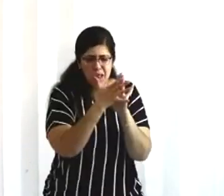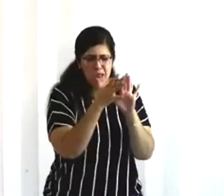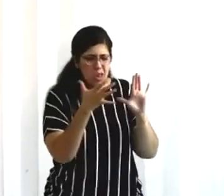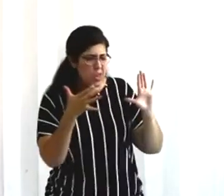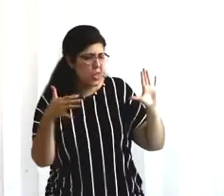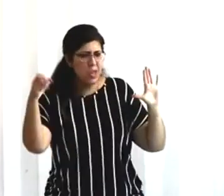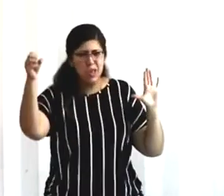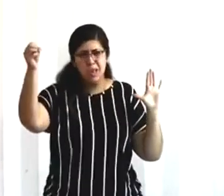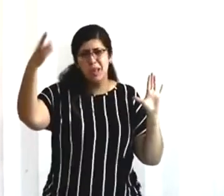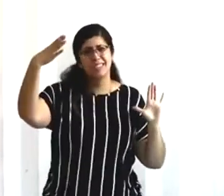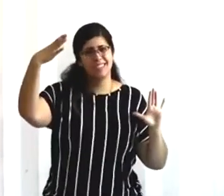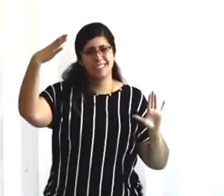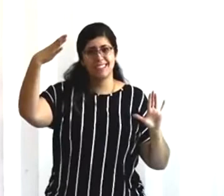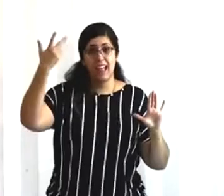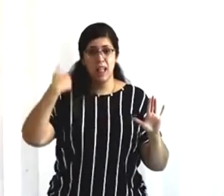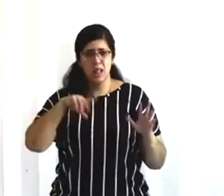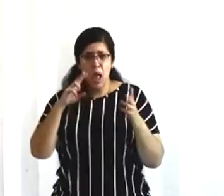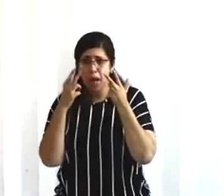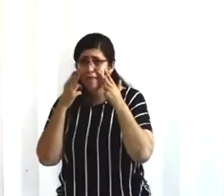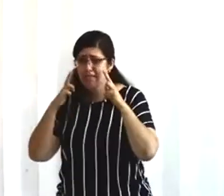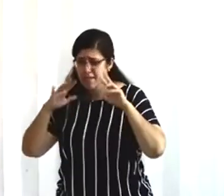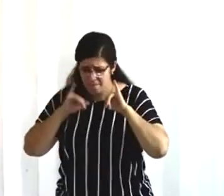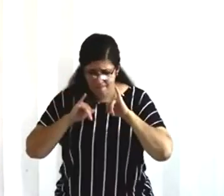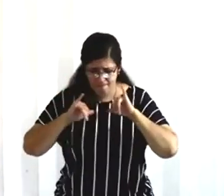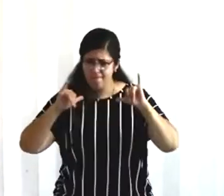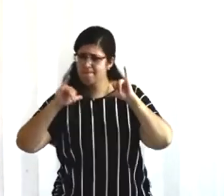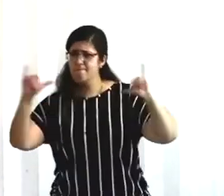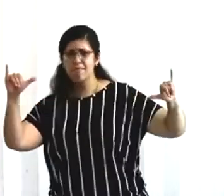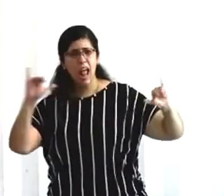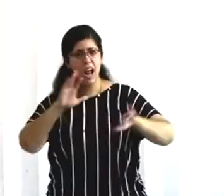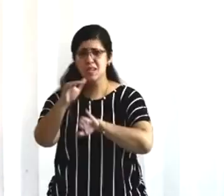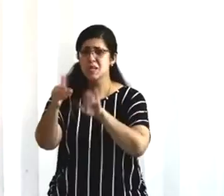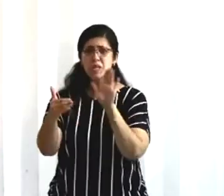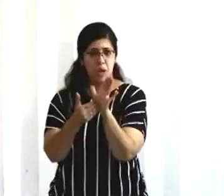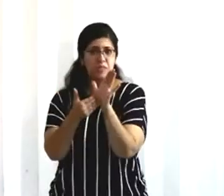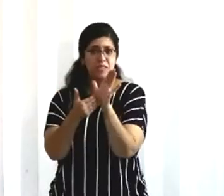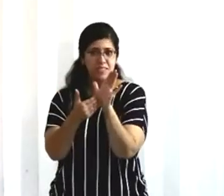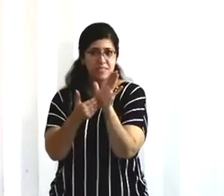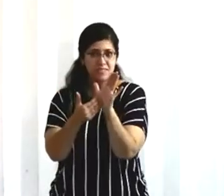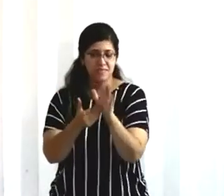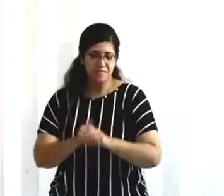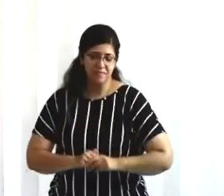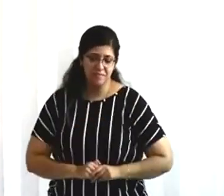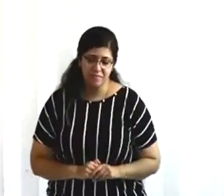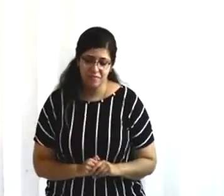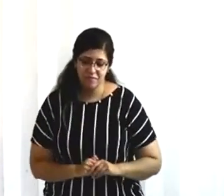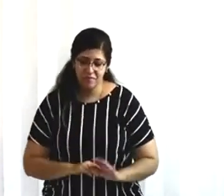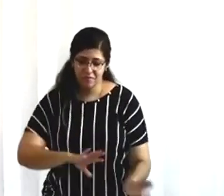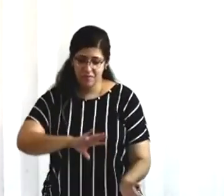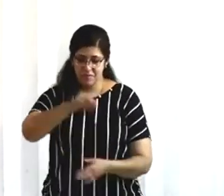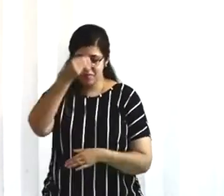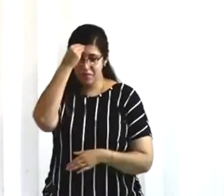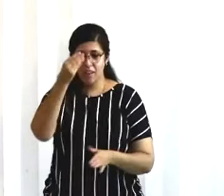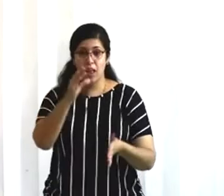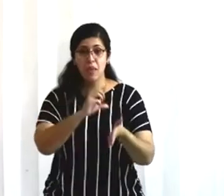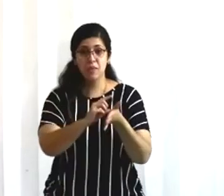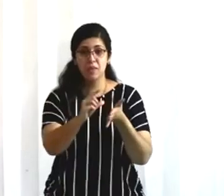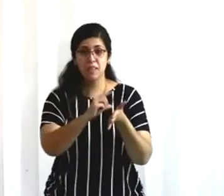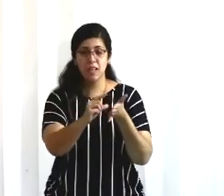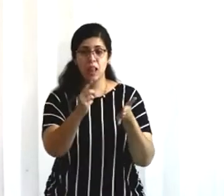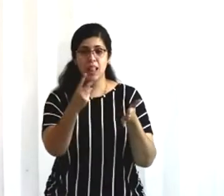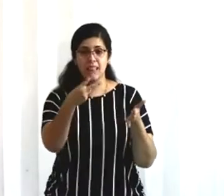que testemunhar e proclamar a respeito dessa luz. Os versículos 3 e